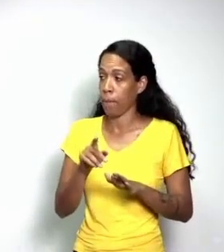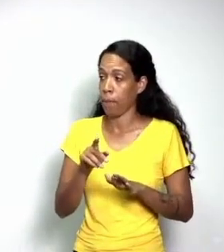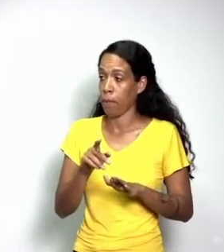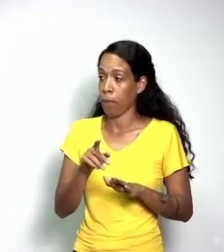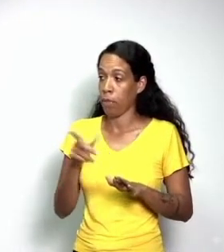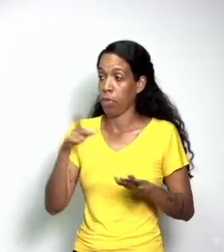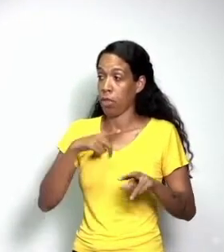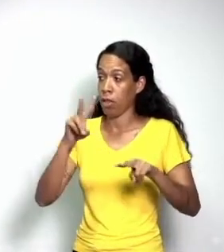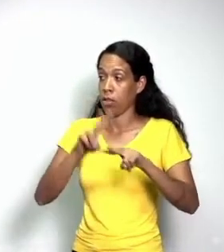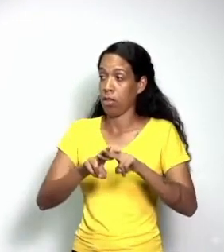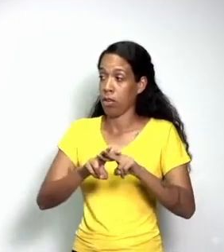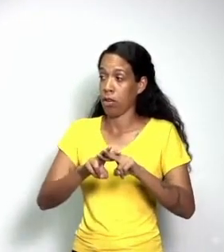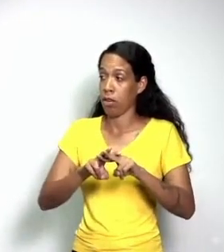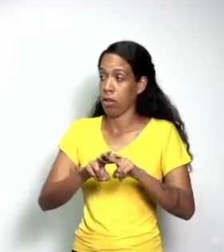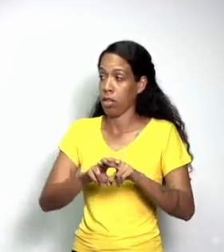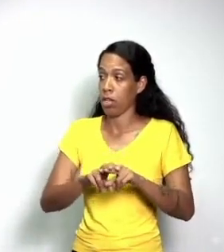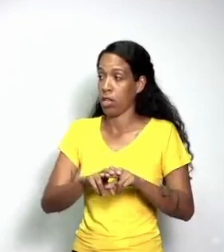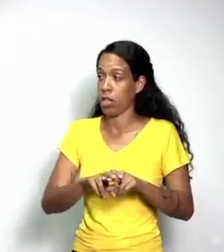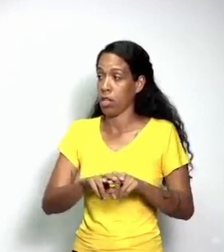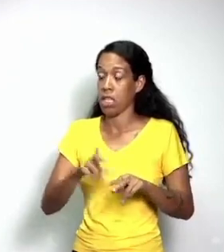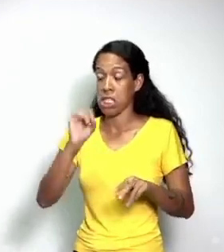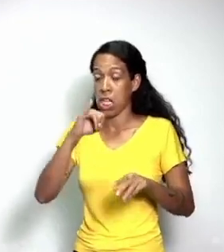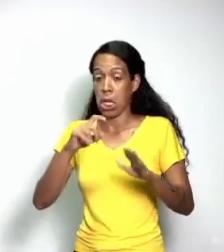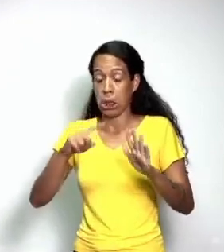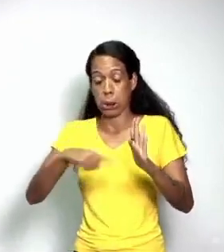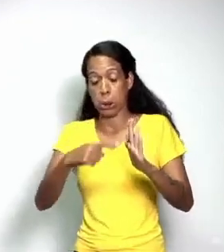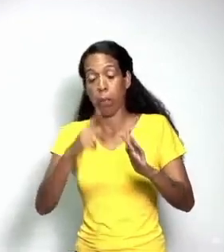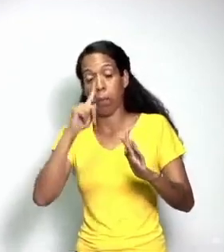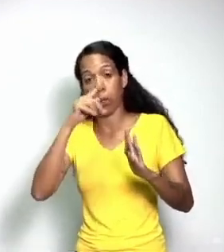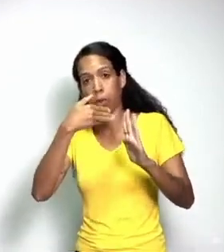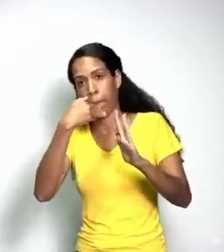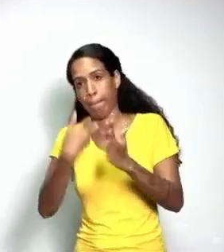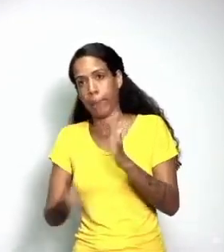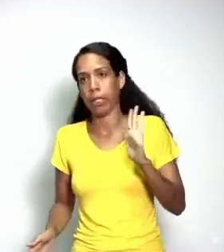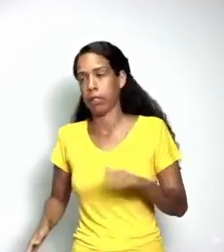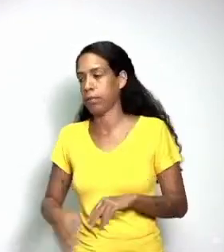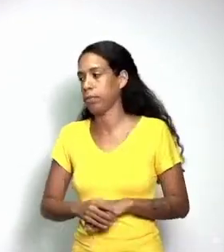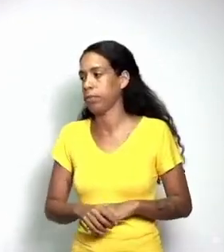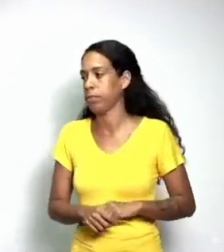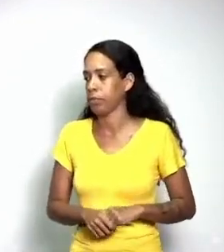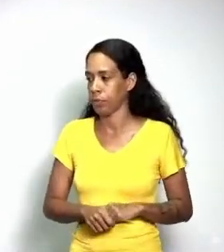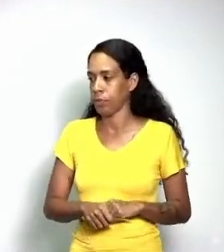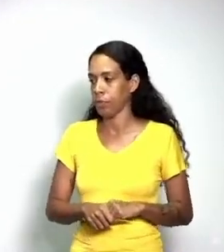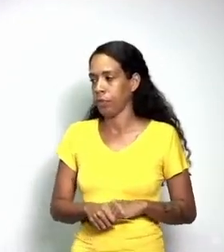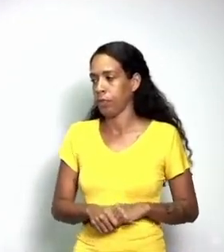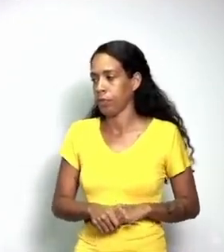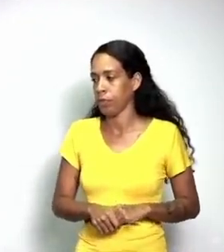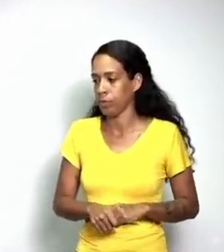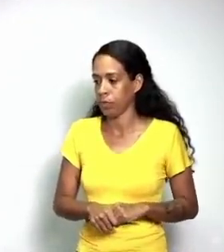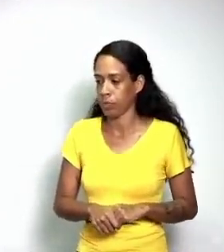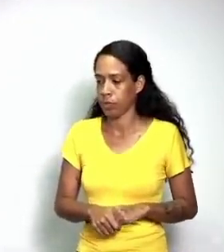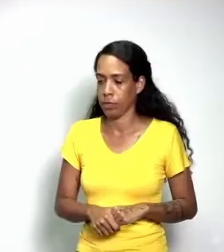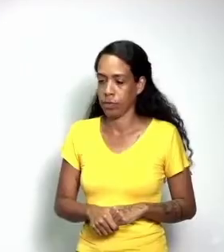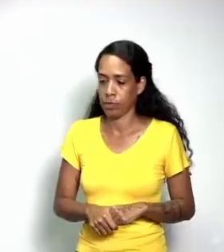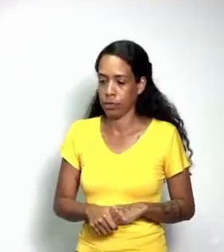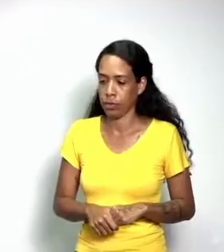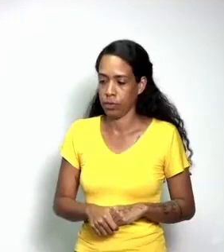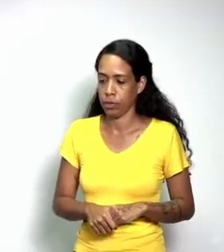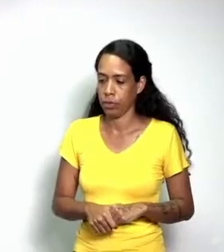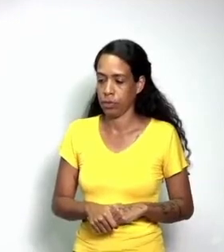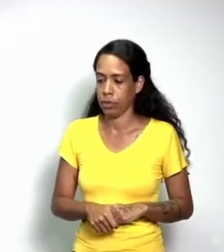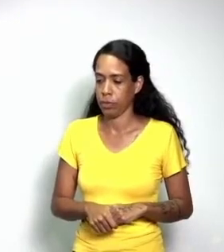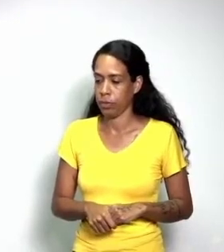uma travinha do parafuso. Mas se a gente rodar demais, ele pode sair e a gente pode acabar perdendo nesse periférico.